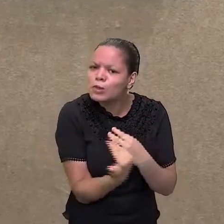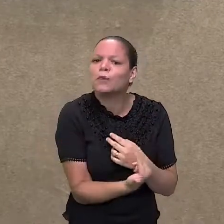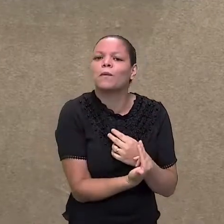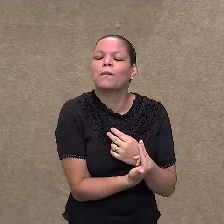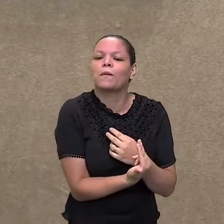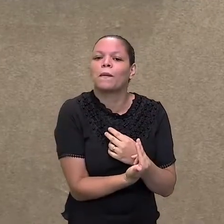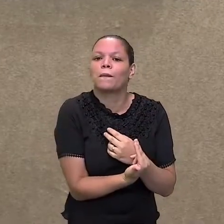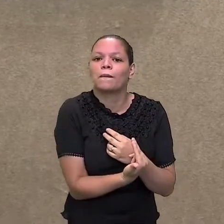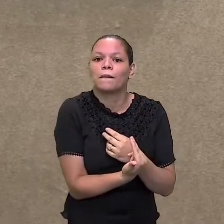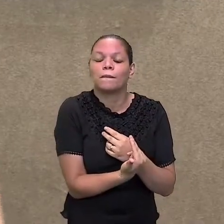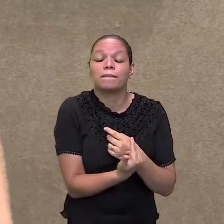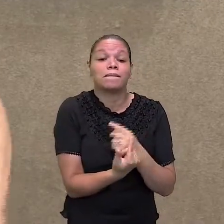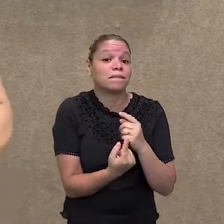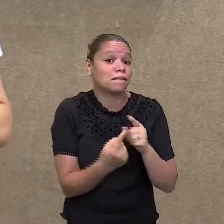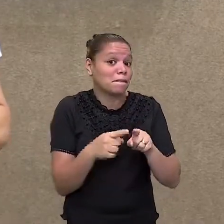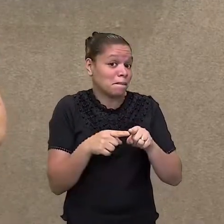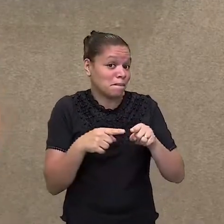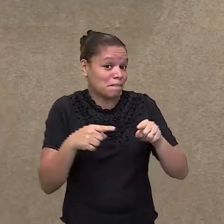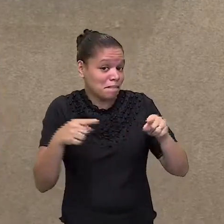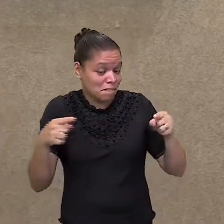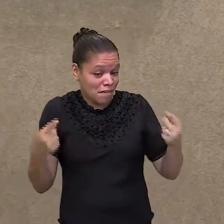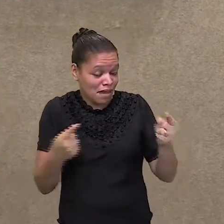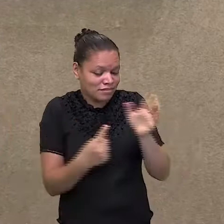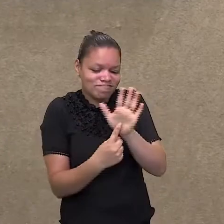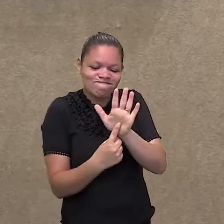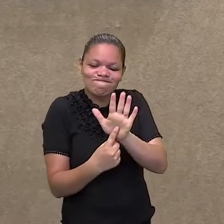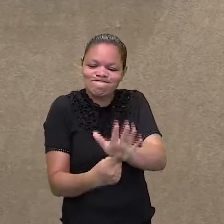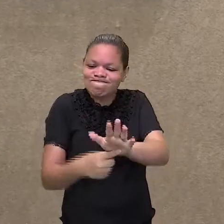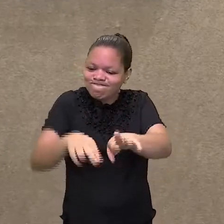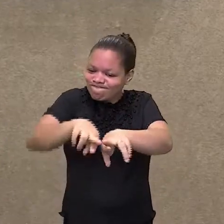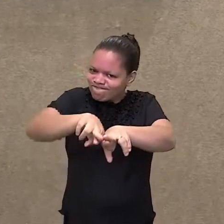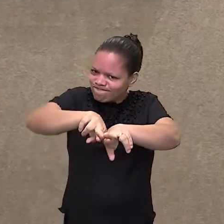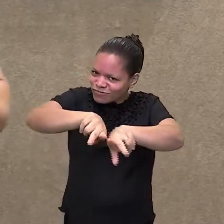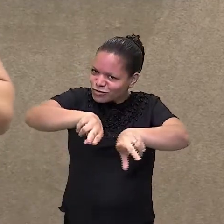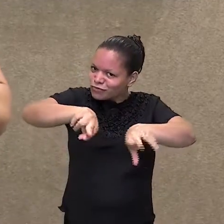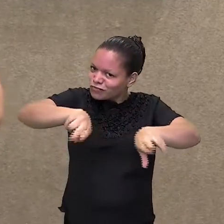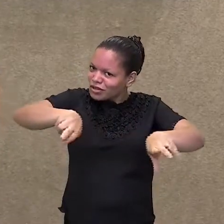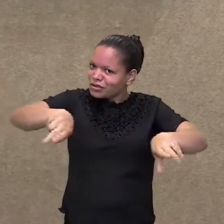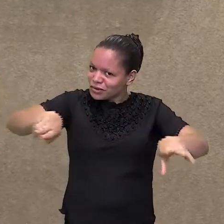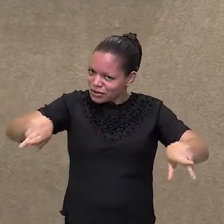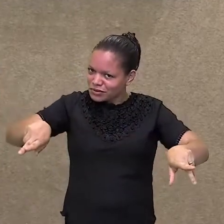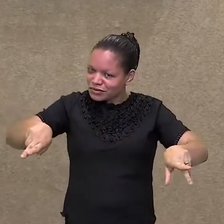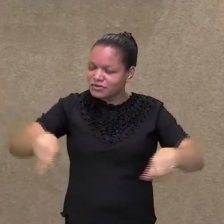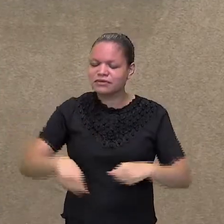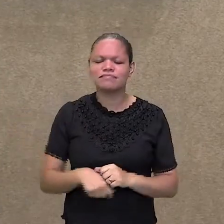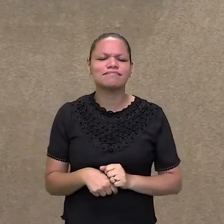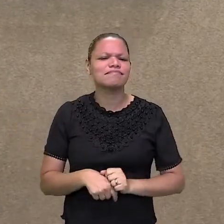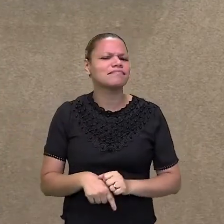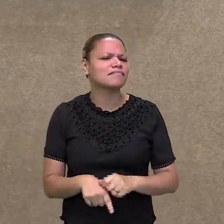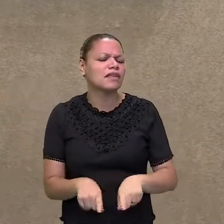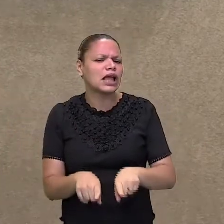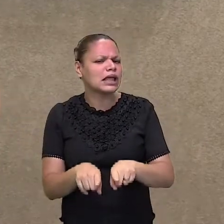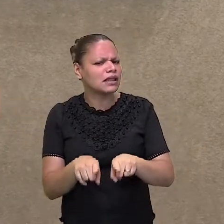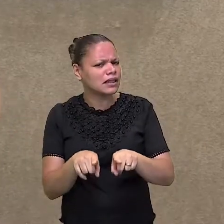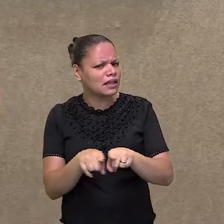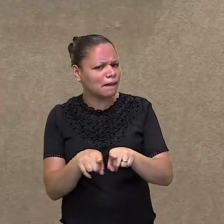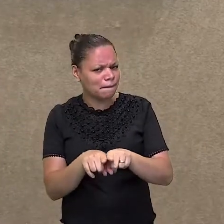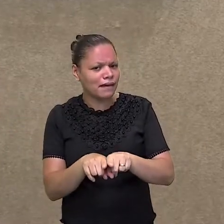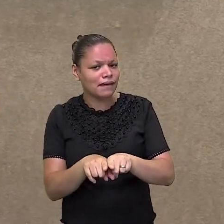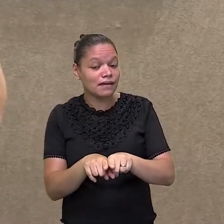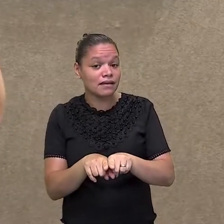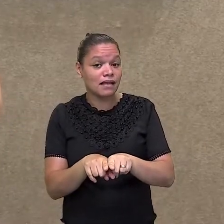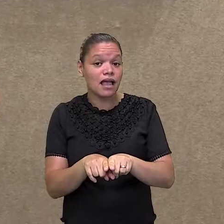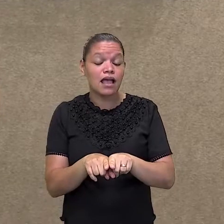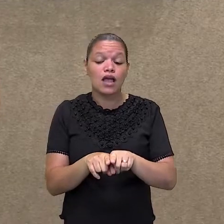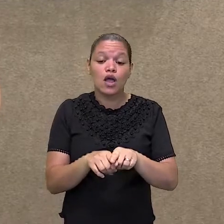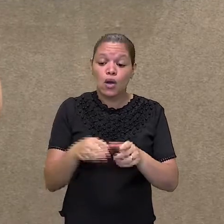forma diferente. Da mesma forma, quando nós quebramos um copo em casa. De que o copo é